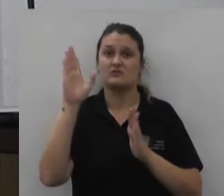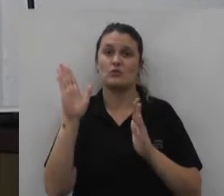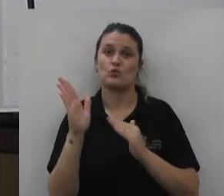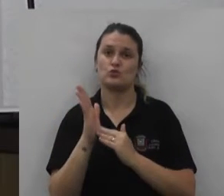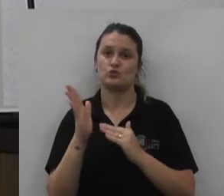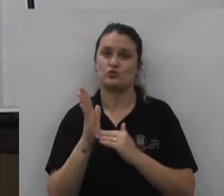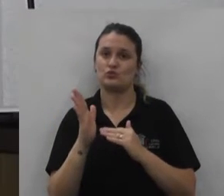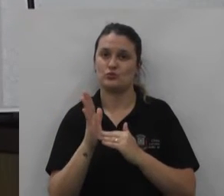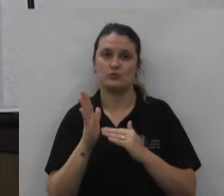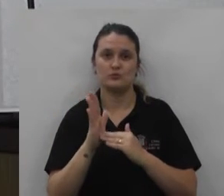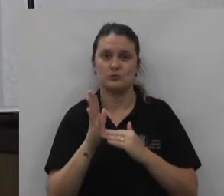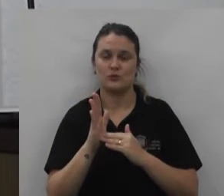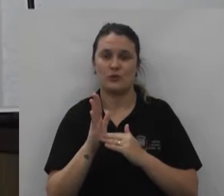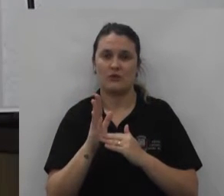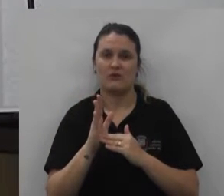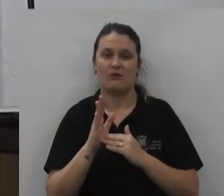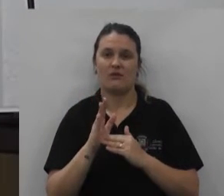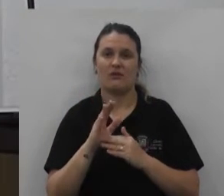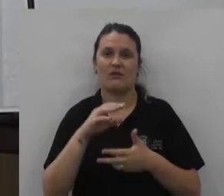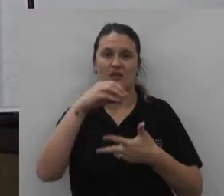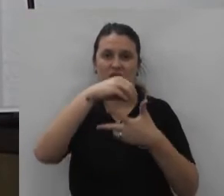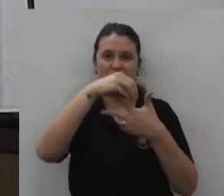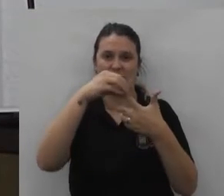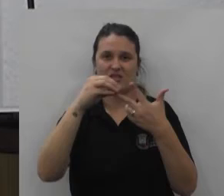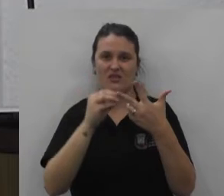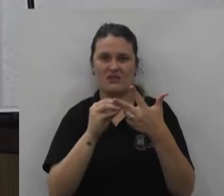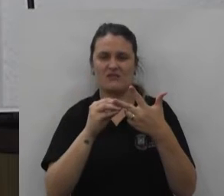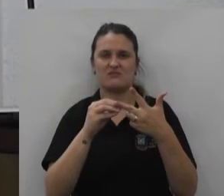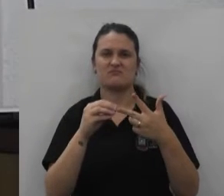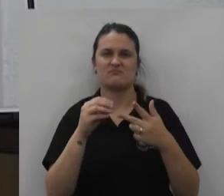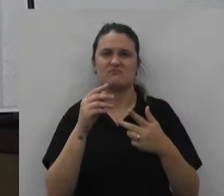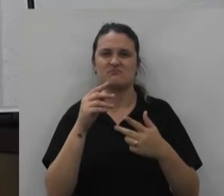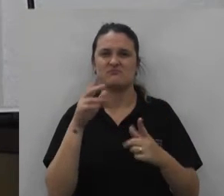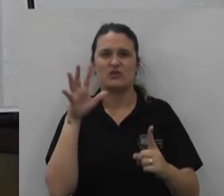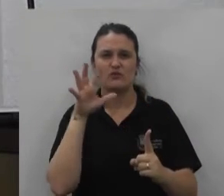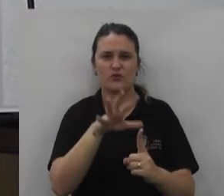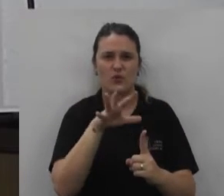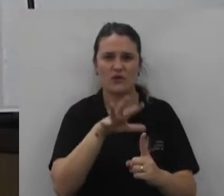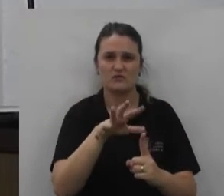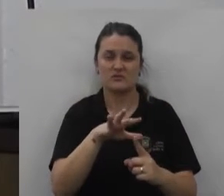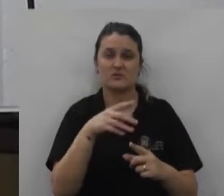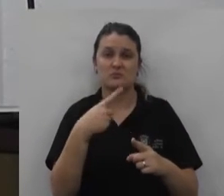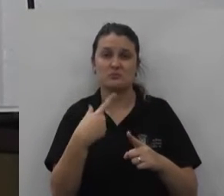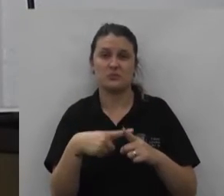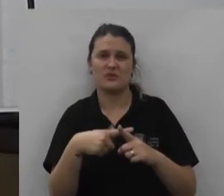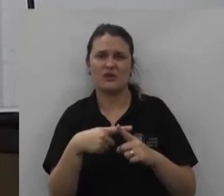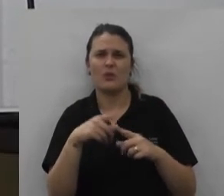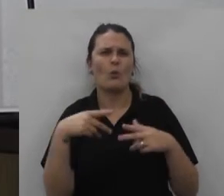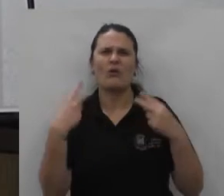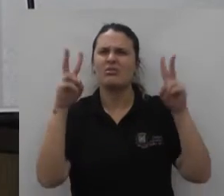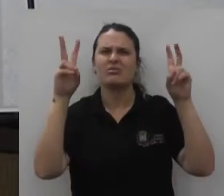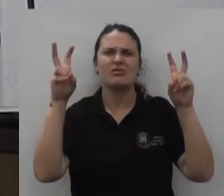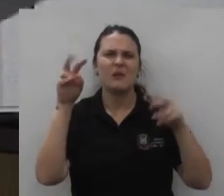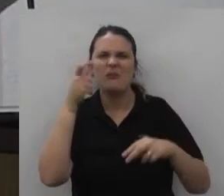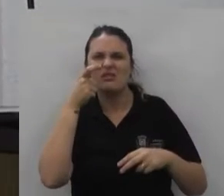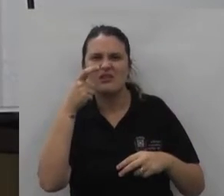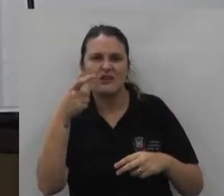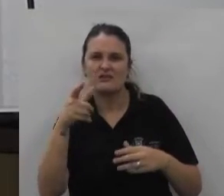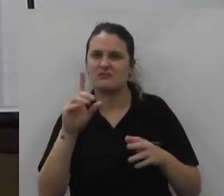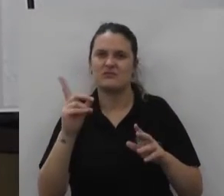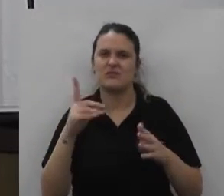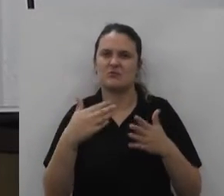sido o último Enem contaminado. Que tanto tema interessante,